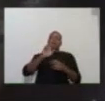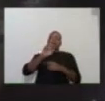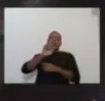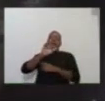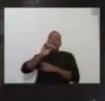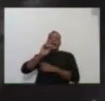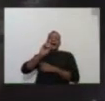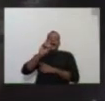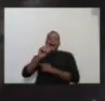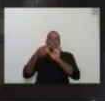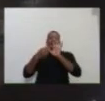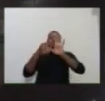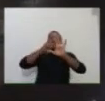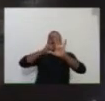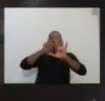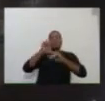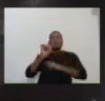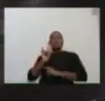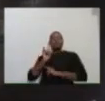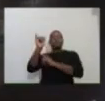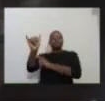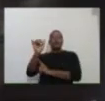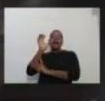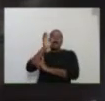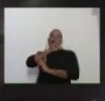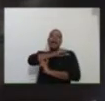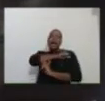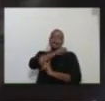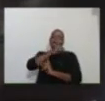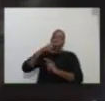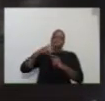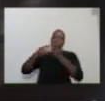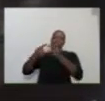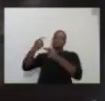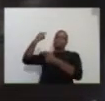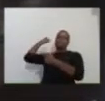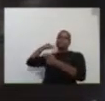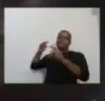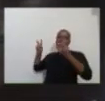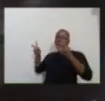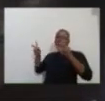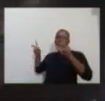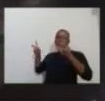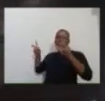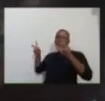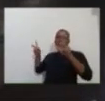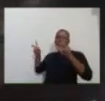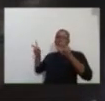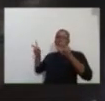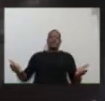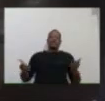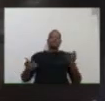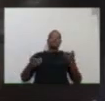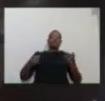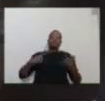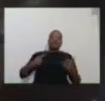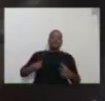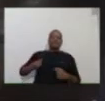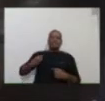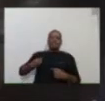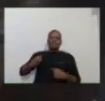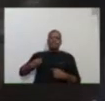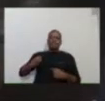o recado chegou do outro lado. E assim nós vamos vivendo para que o nosso ensino chegue a